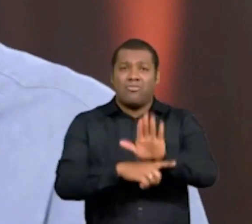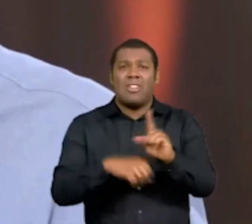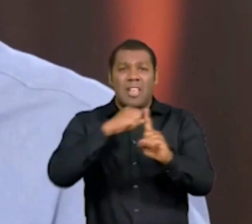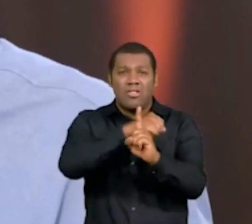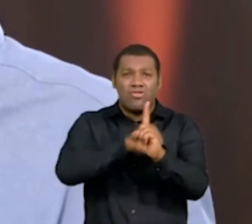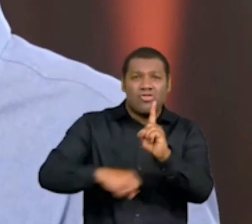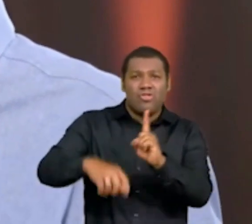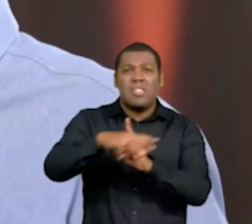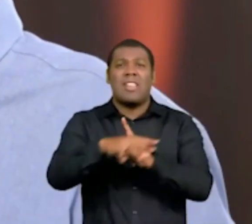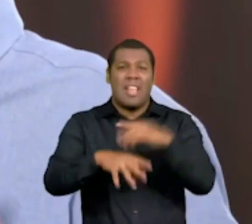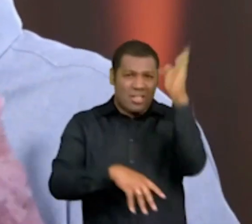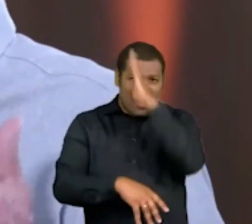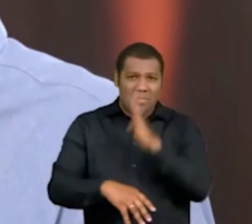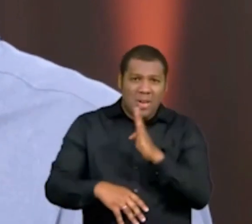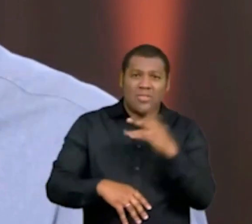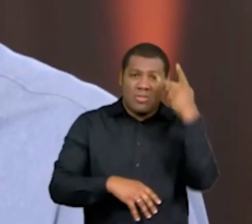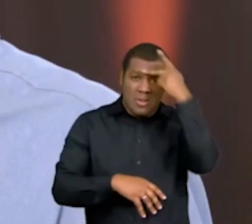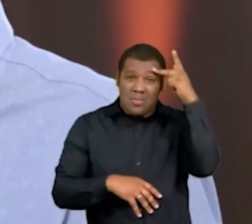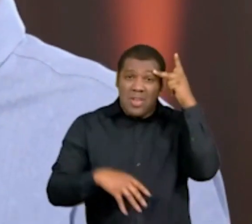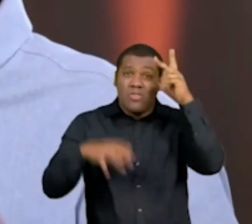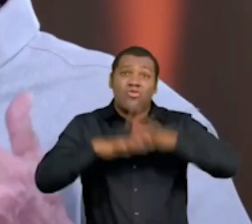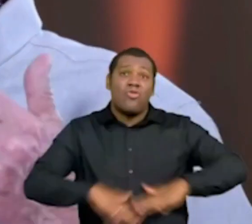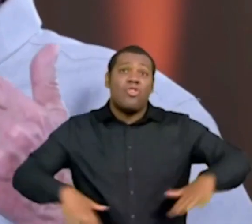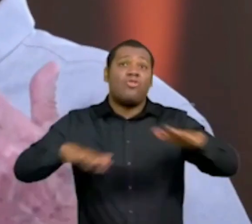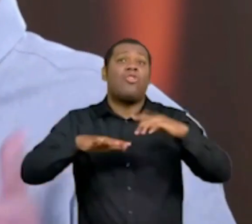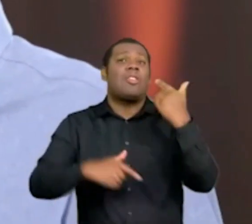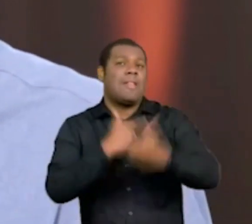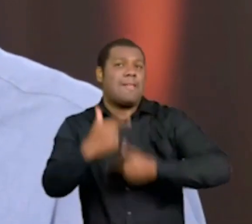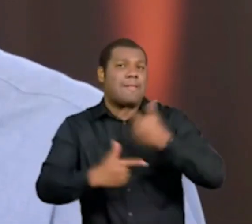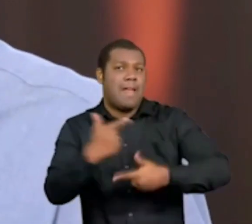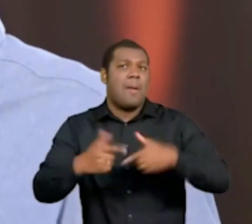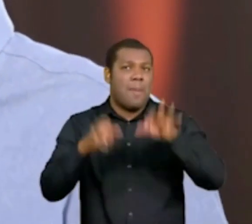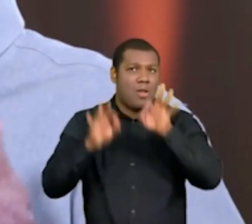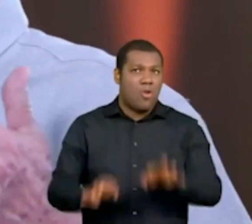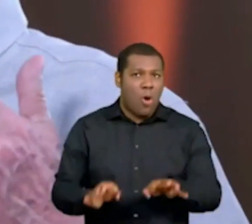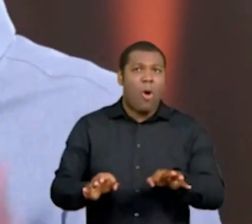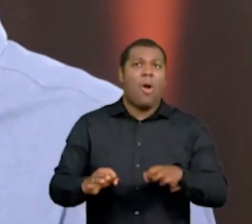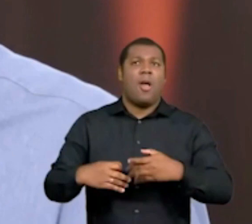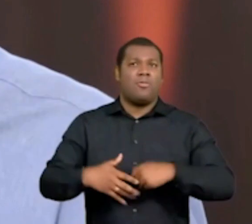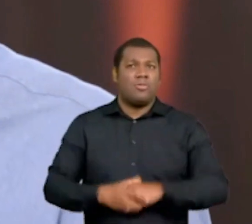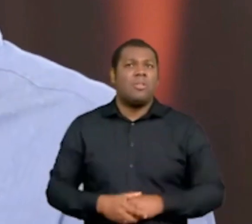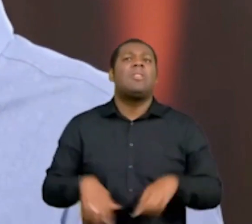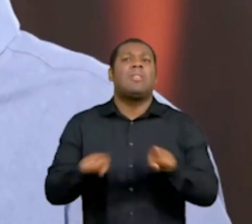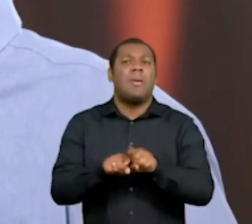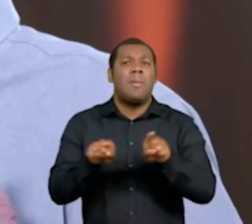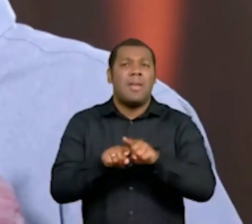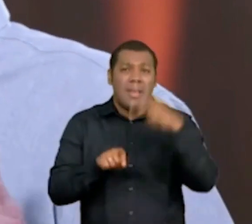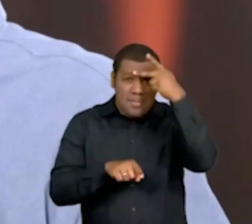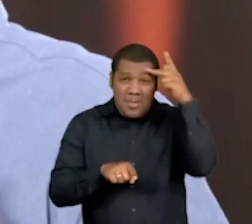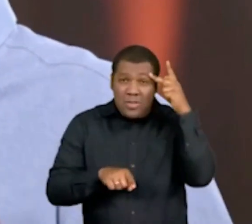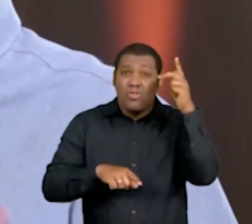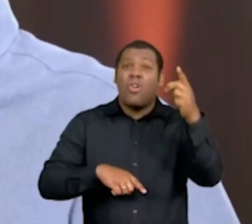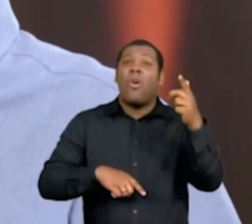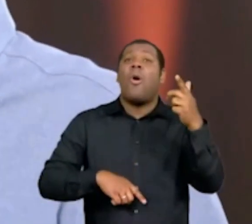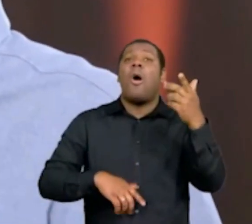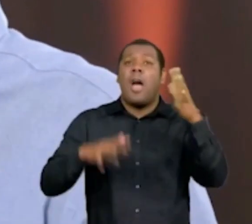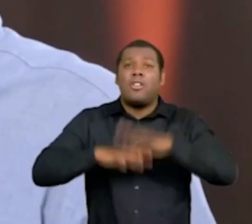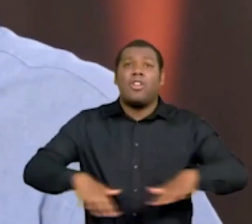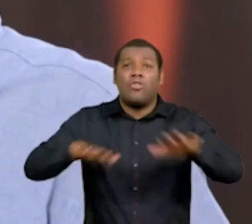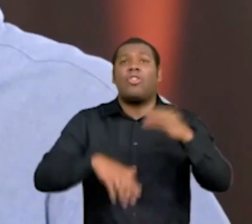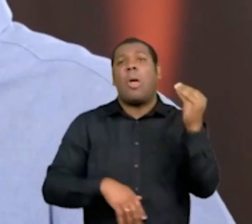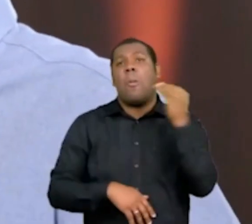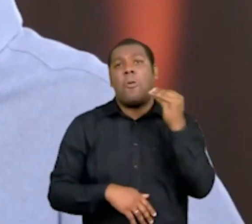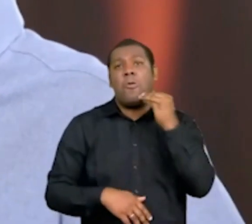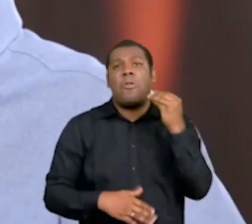onde todos possam ter emprego, todos possam trabalhar, todos possam estudar, todos possam passear, todos possam ter